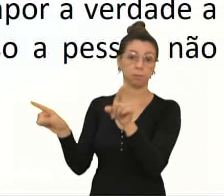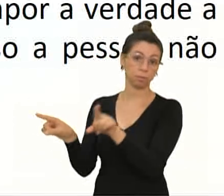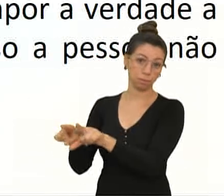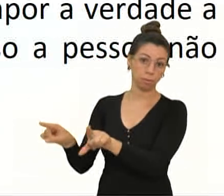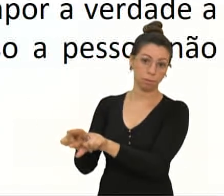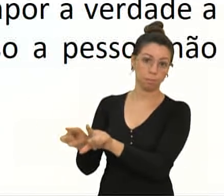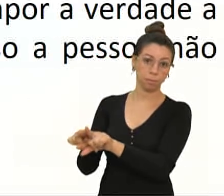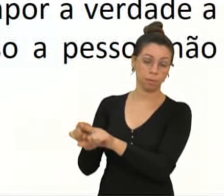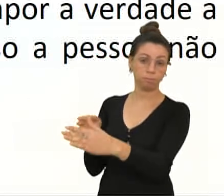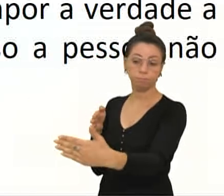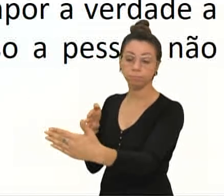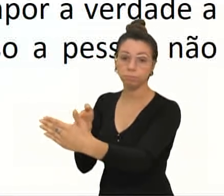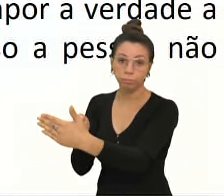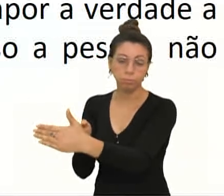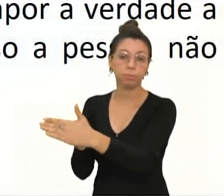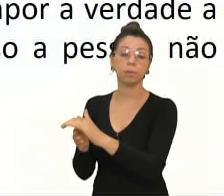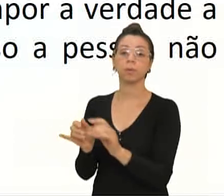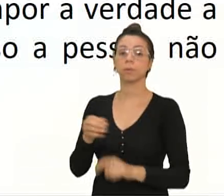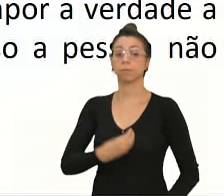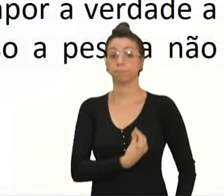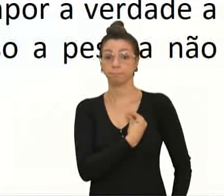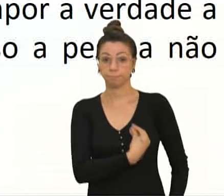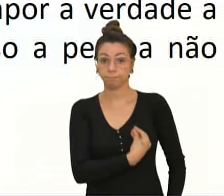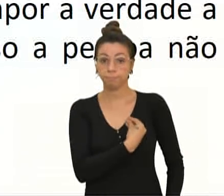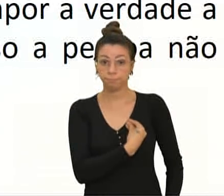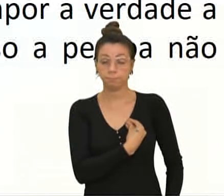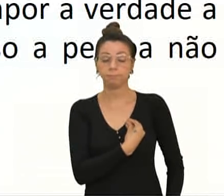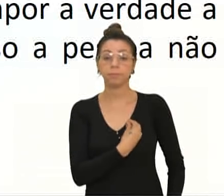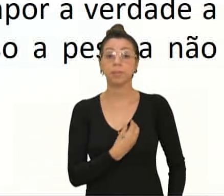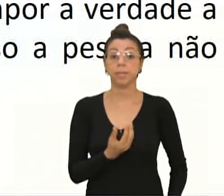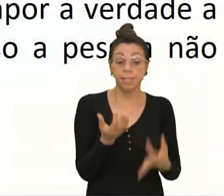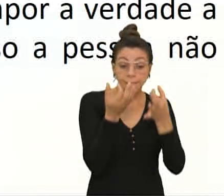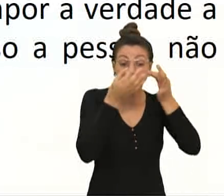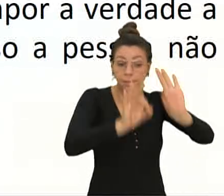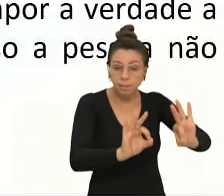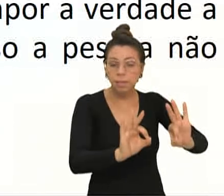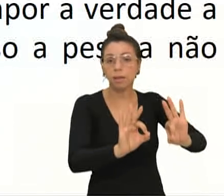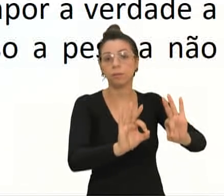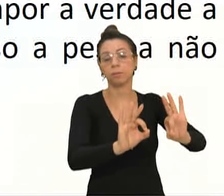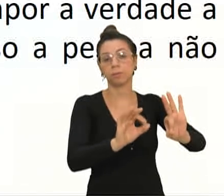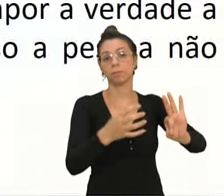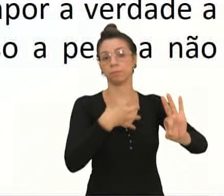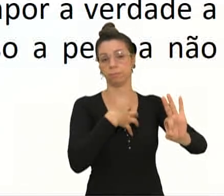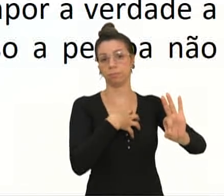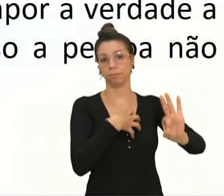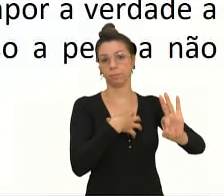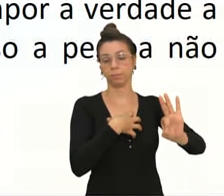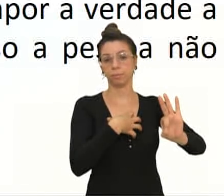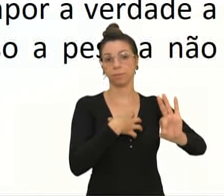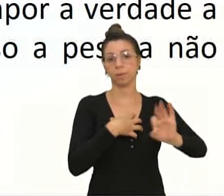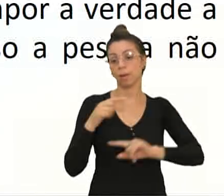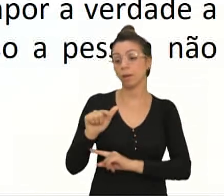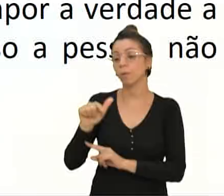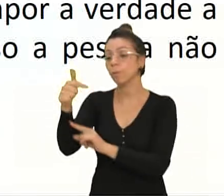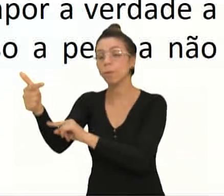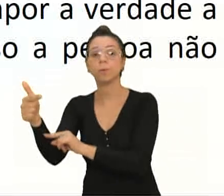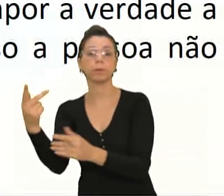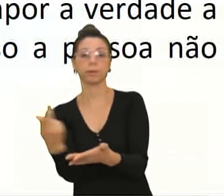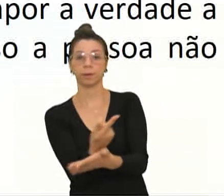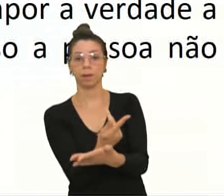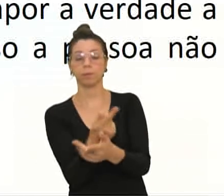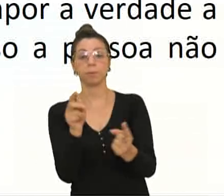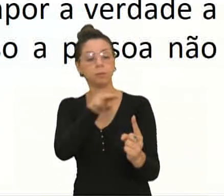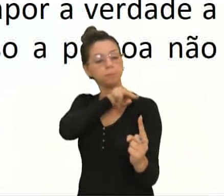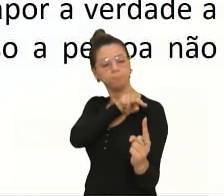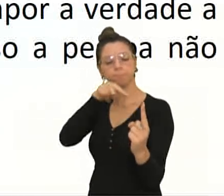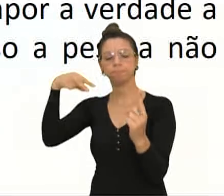os limites quando se trata da vida. Aquilo que é certo para alguns é errado para outros.